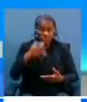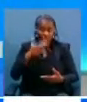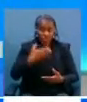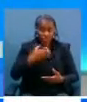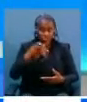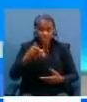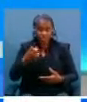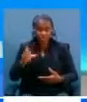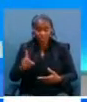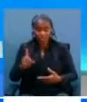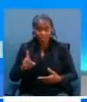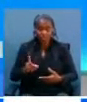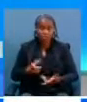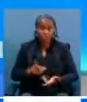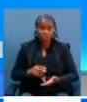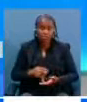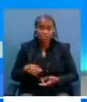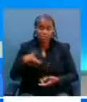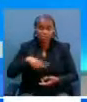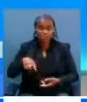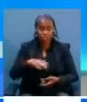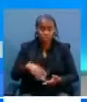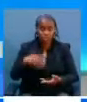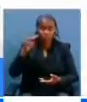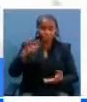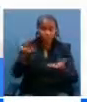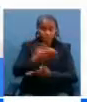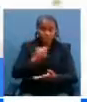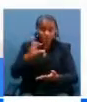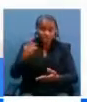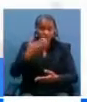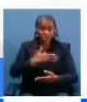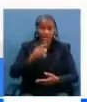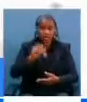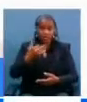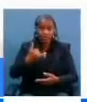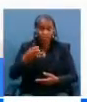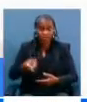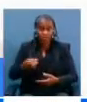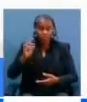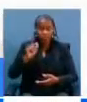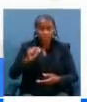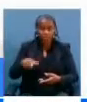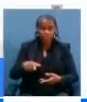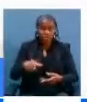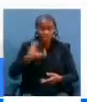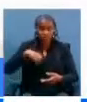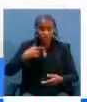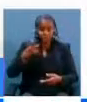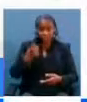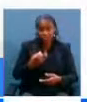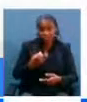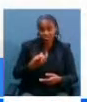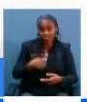26º lugar partilhado com o iraque com 1.319 pontos para esta queda contribuiu o facto de cabo verde ter falhado com